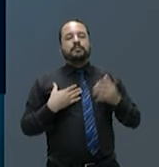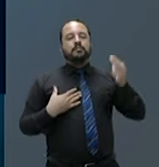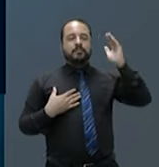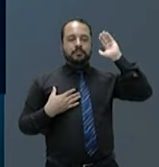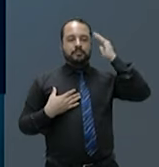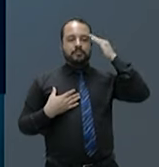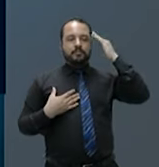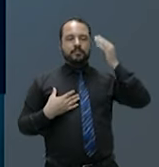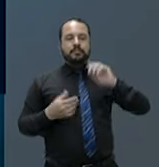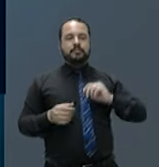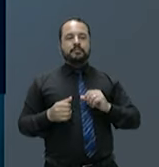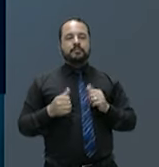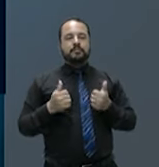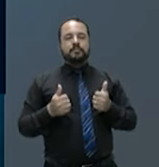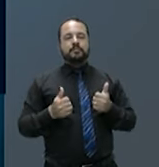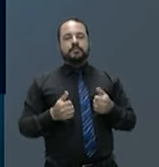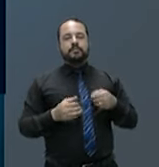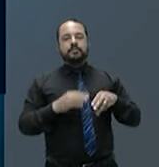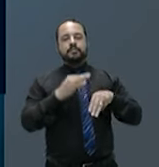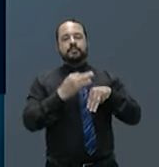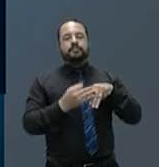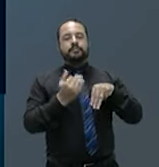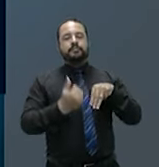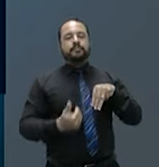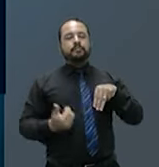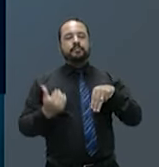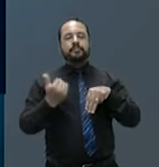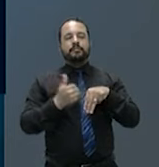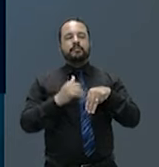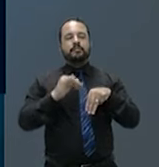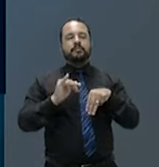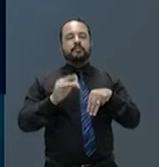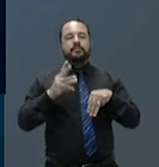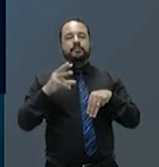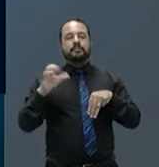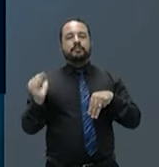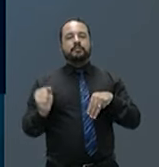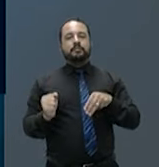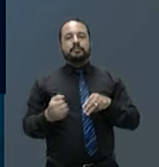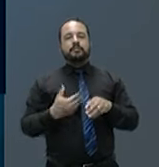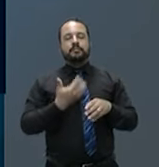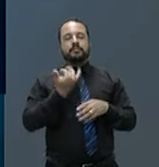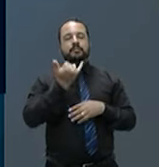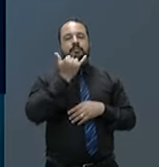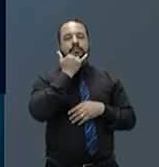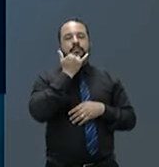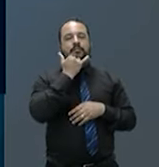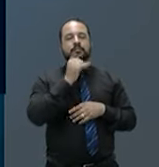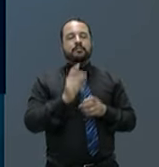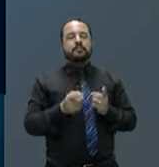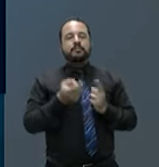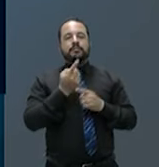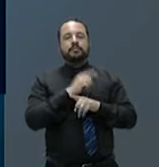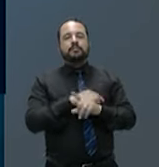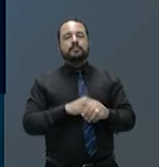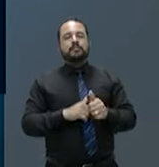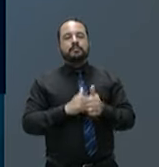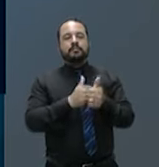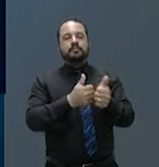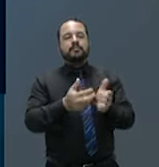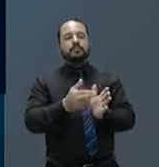Eu já havia entendido assim. Claro. Ministra Maria Isabel. Senhora presidente, também eu, com a devida vênia da divergência, acompanho o eminente